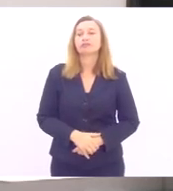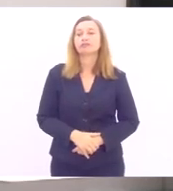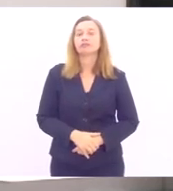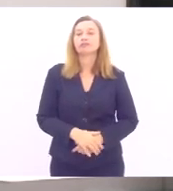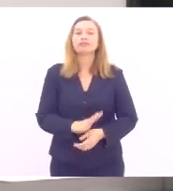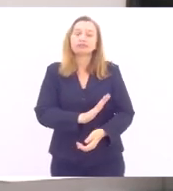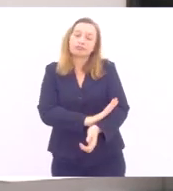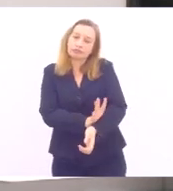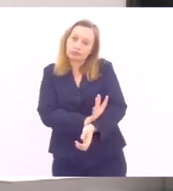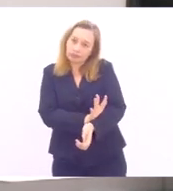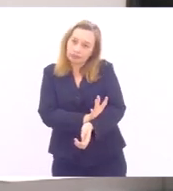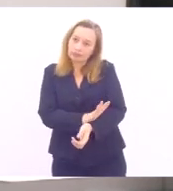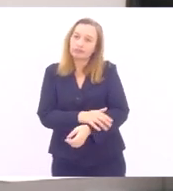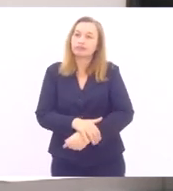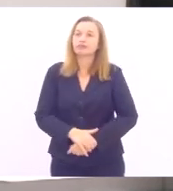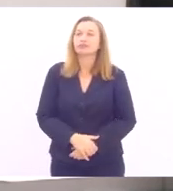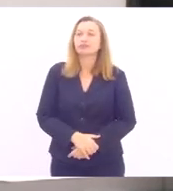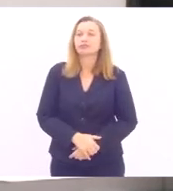racistas,